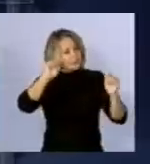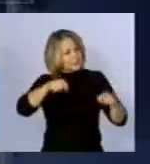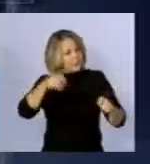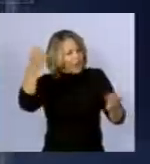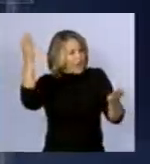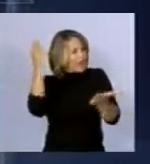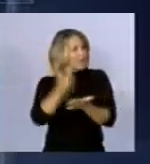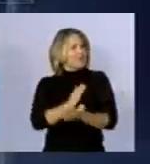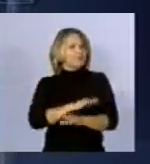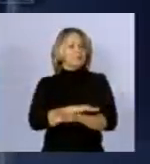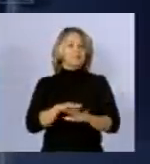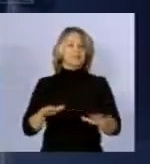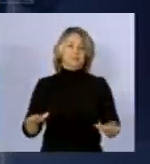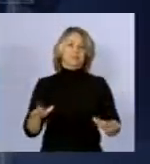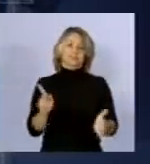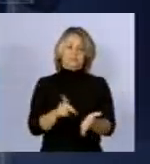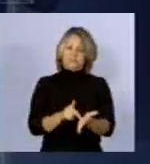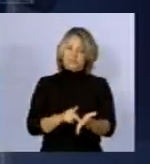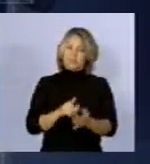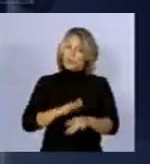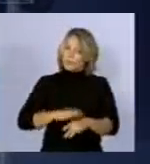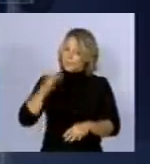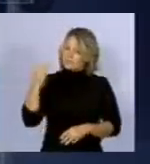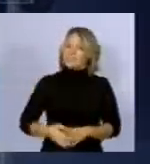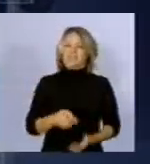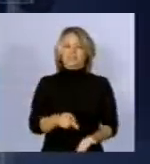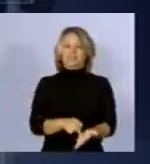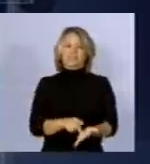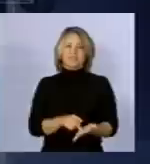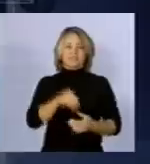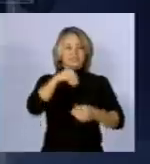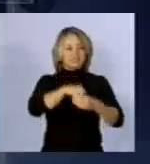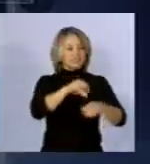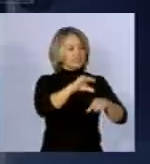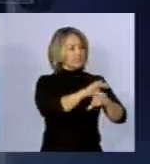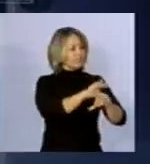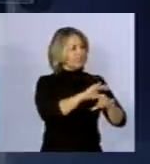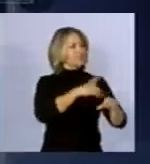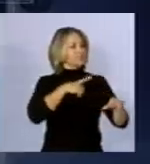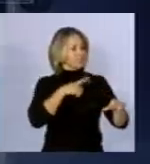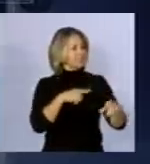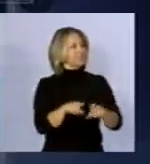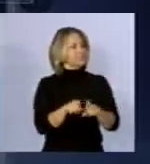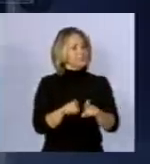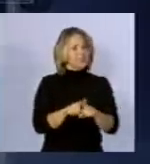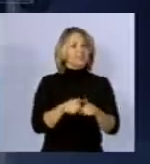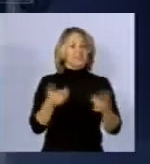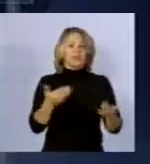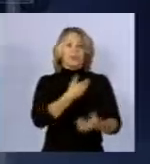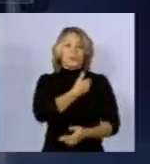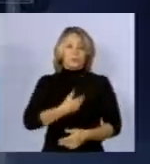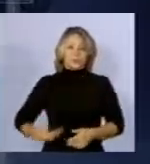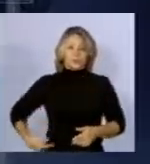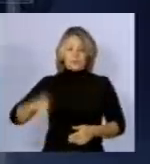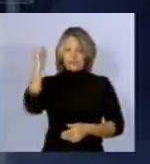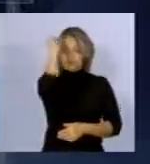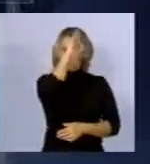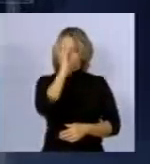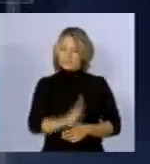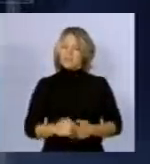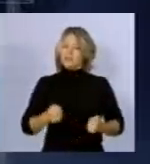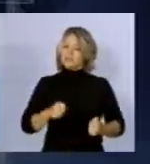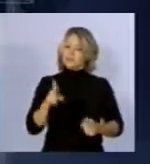esse seria obviamente o ideal e tá lá na Constituição também é que esse estado eh tem que